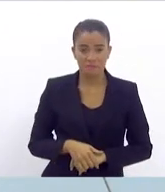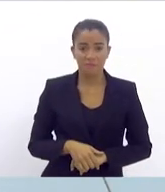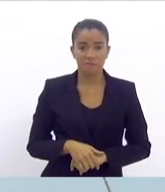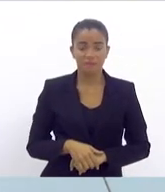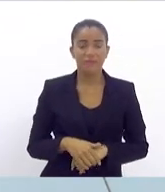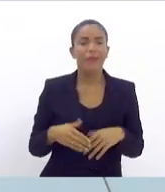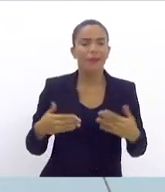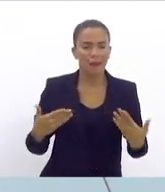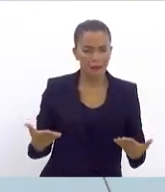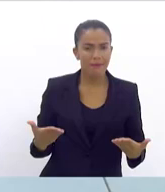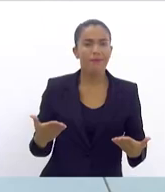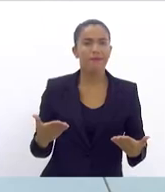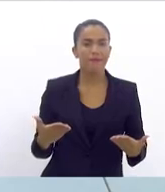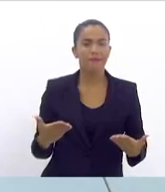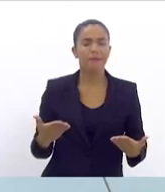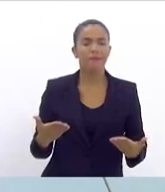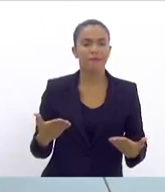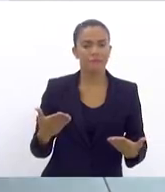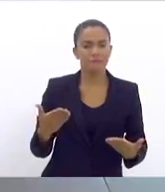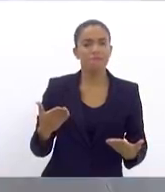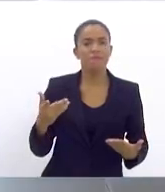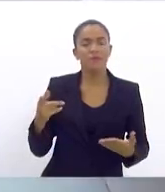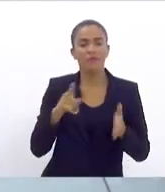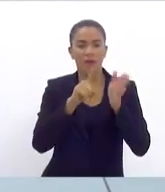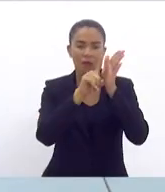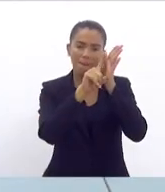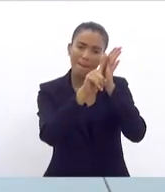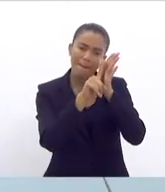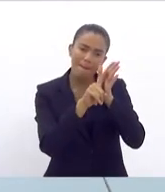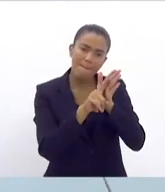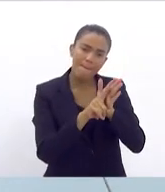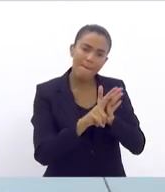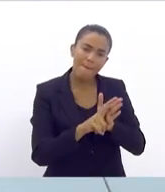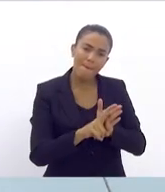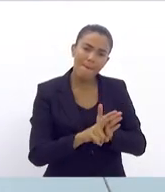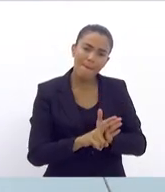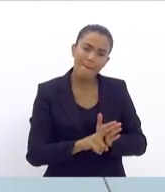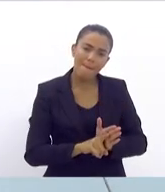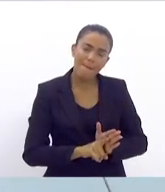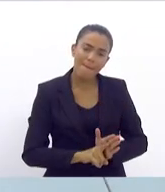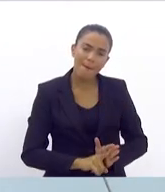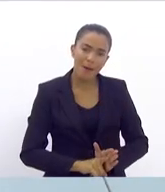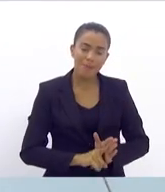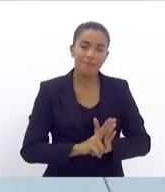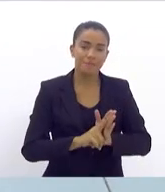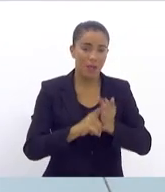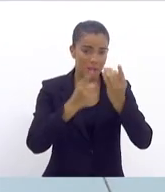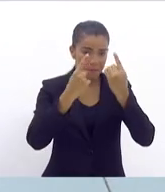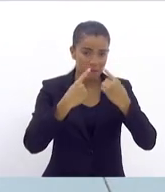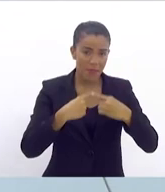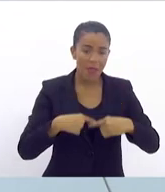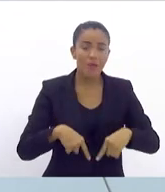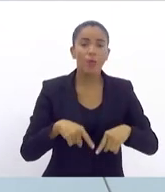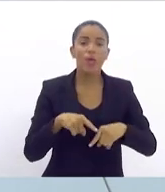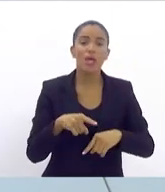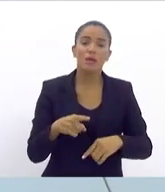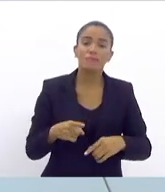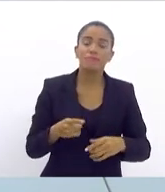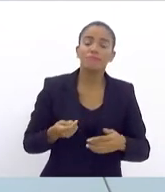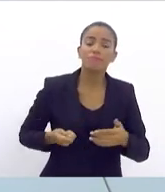Aí você vai no, fazer os exames médicos estatais, querem te empurrar